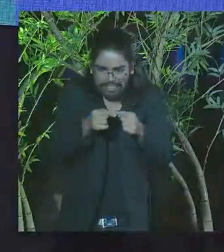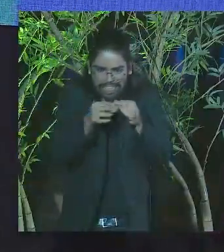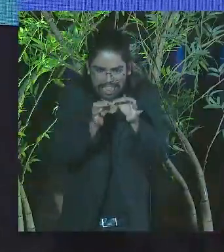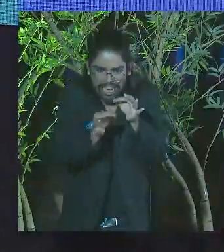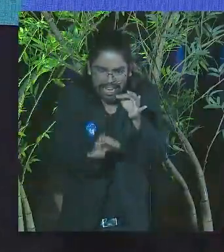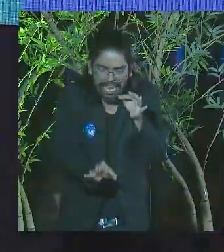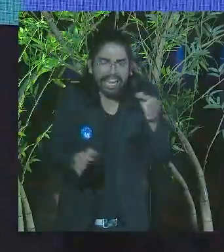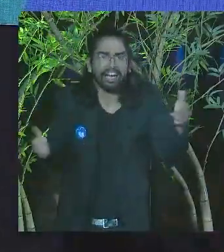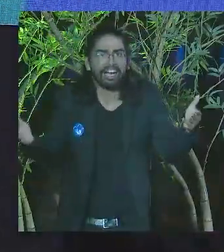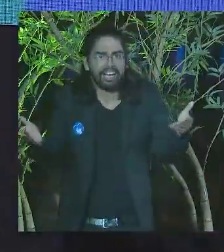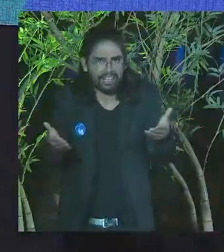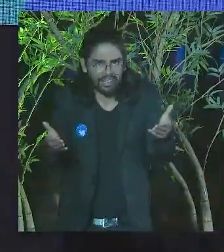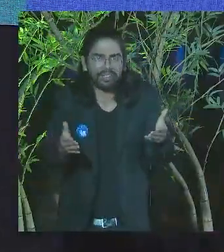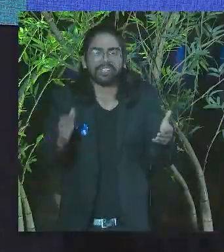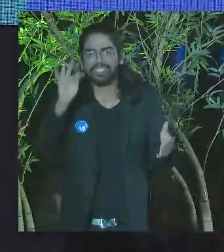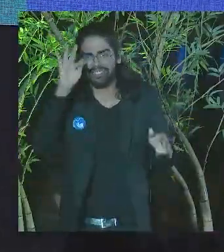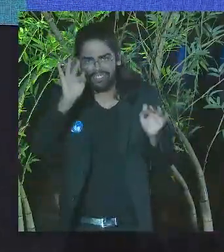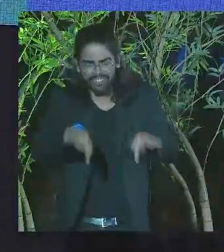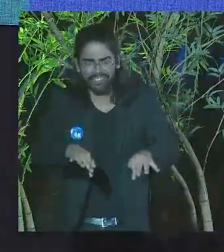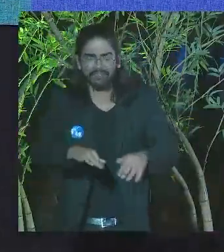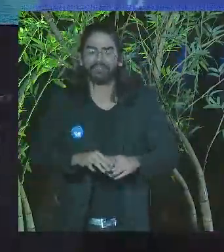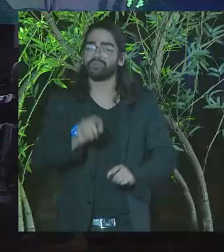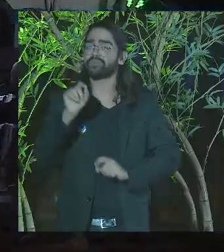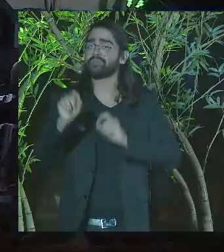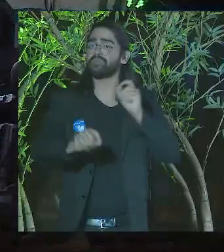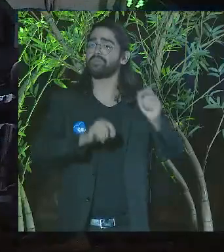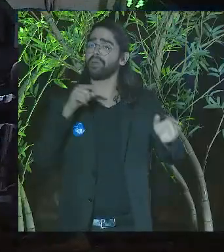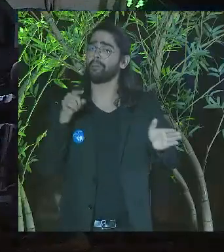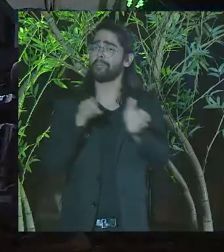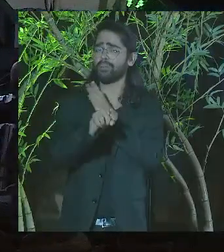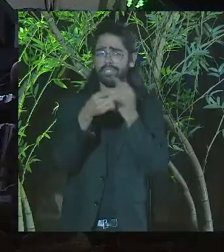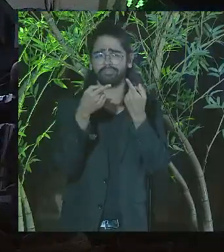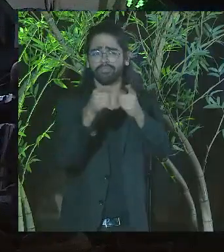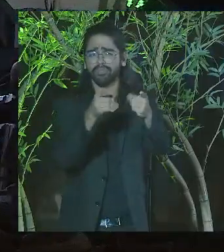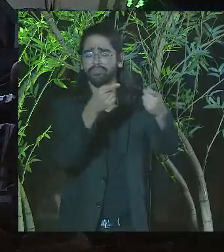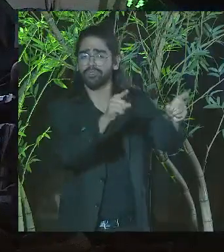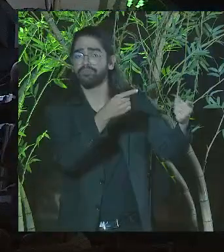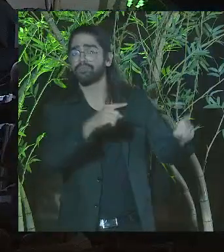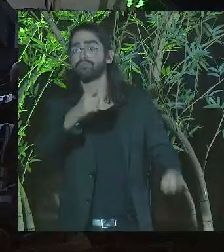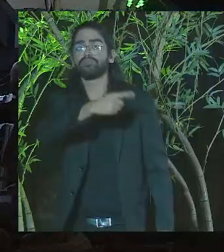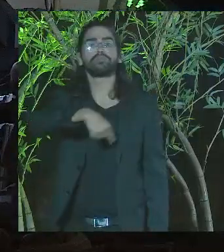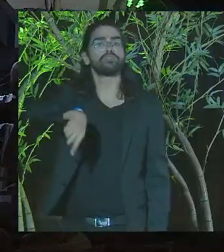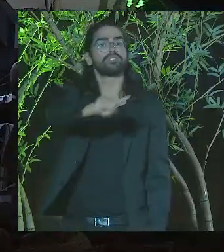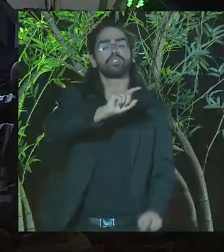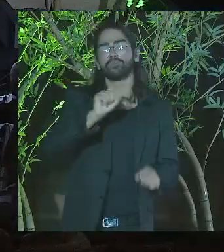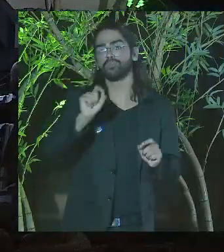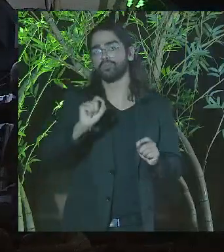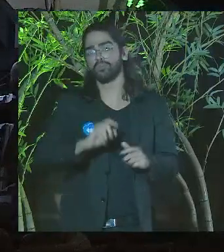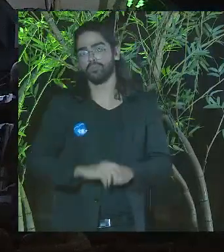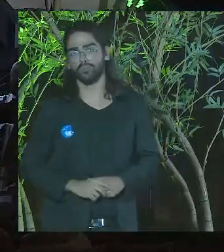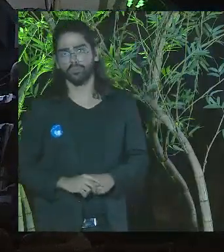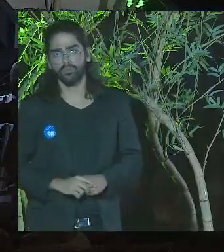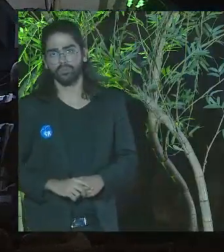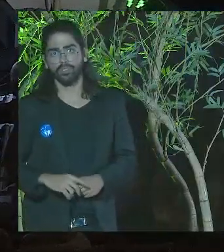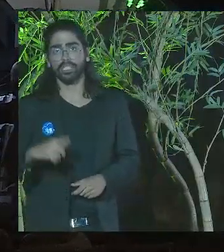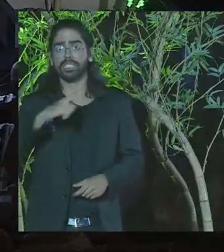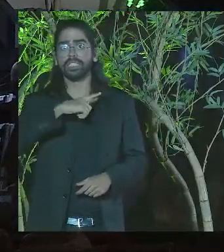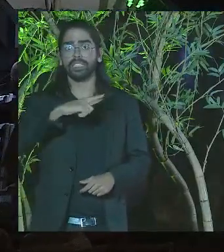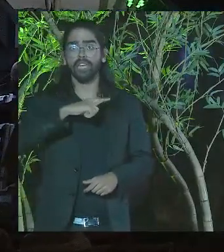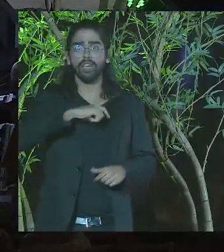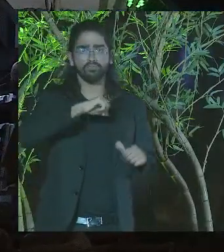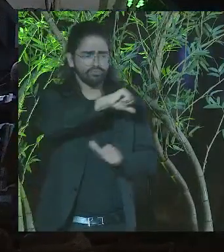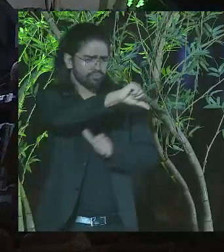agora eu vou chegar no final, que é a pergunta provocativa, ou seja, existem mudanças que só